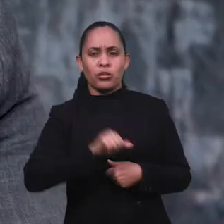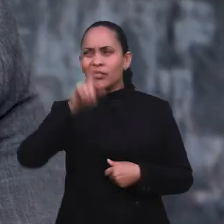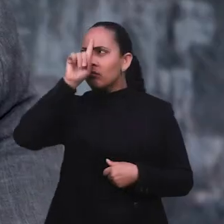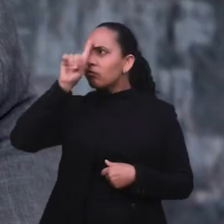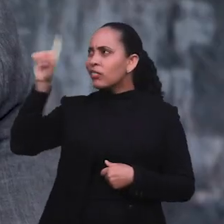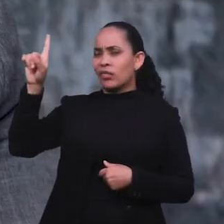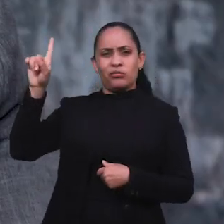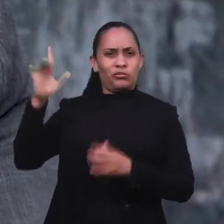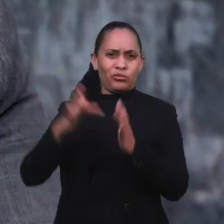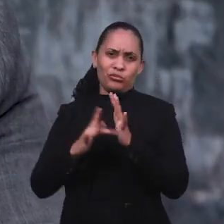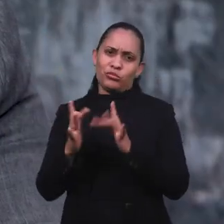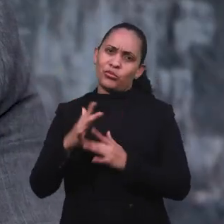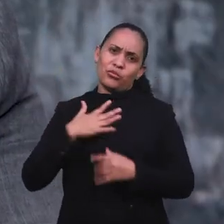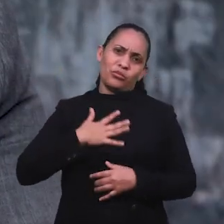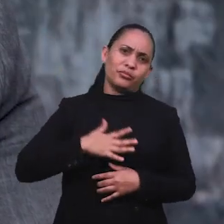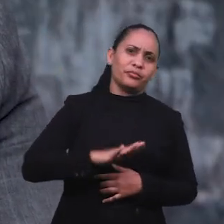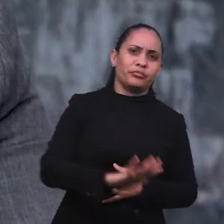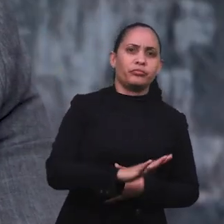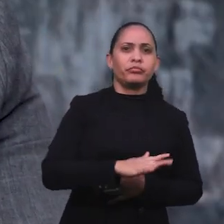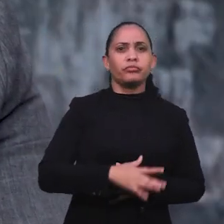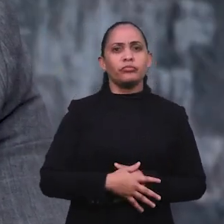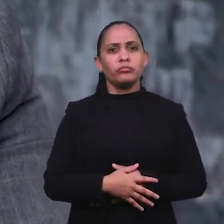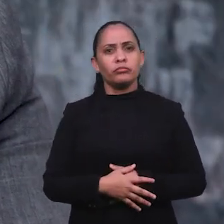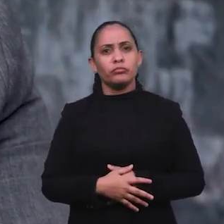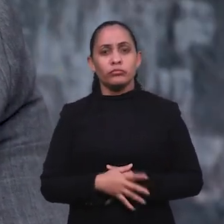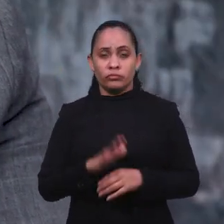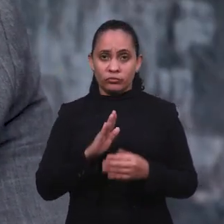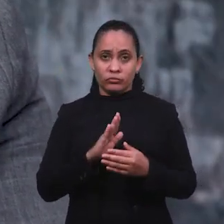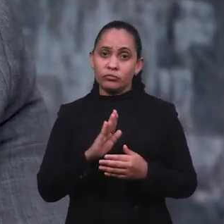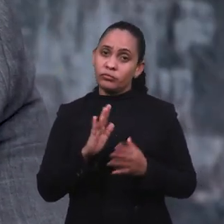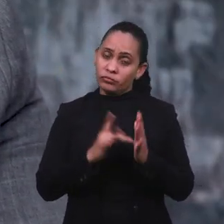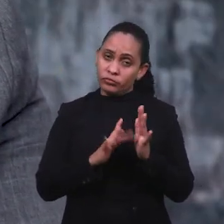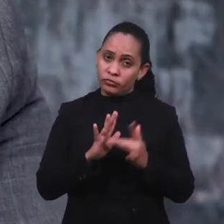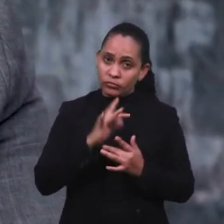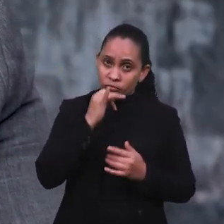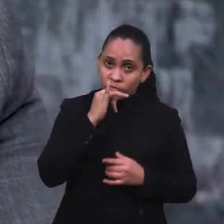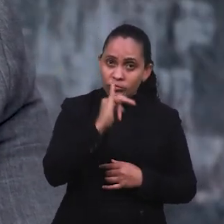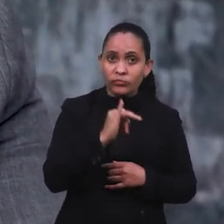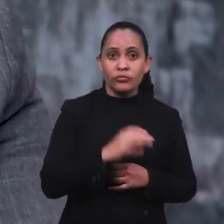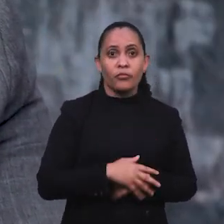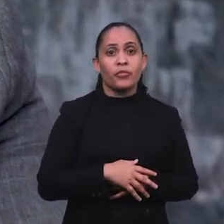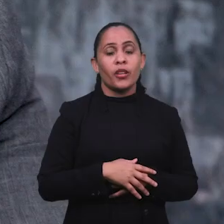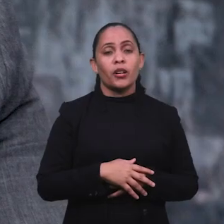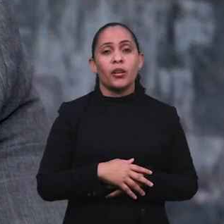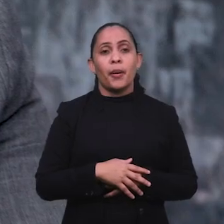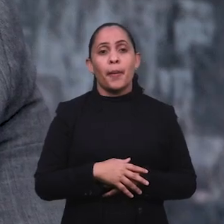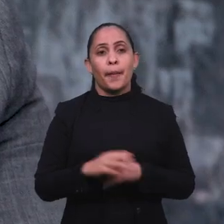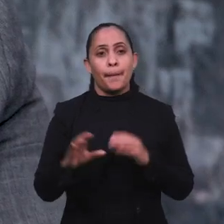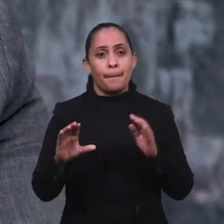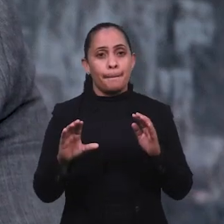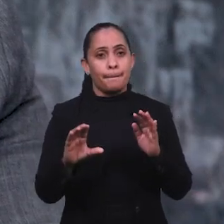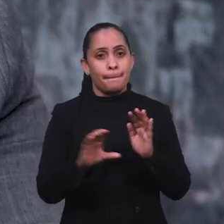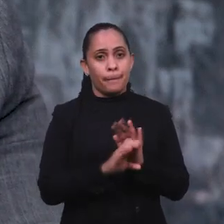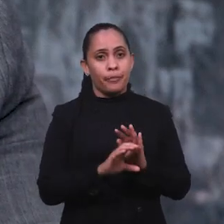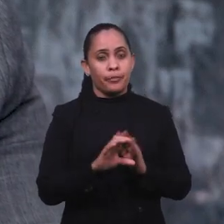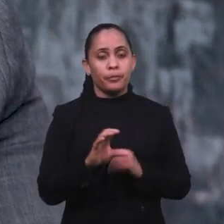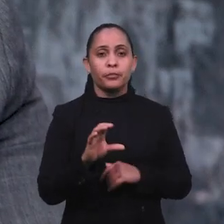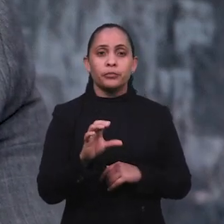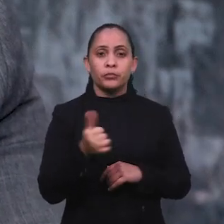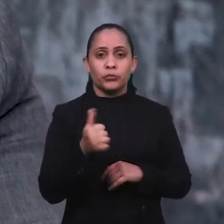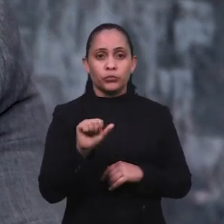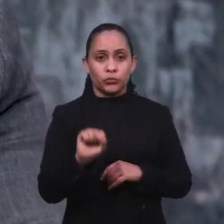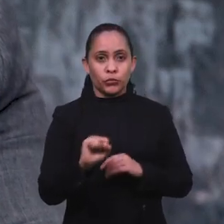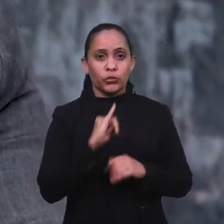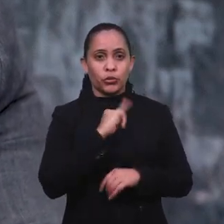Senhor Jesus para a sua igreja. Tanto é que Jesus, né, tendo ali o diálogo com Pilatos, no capítulo 18 do Evangelho de João,